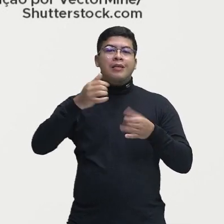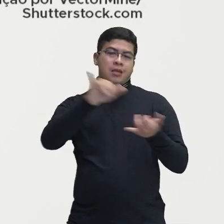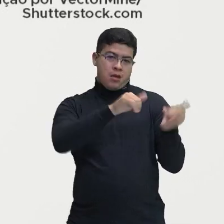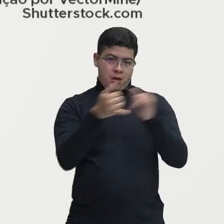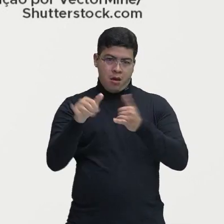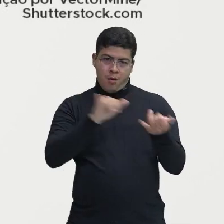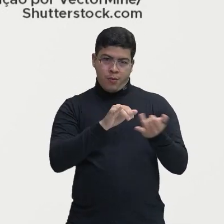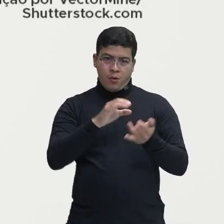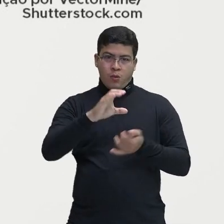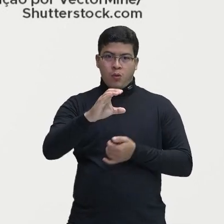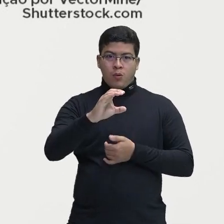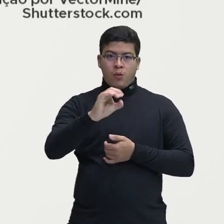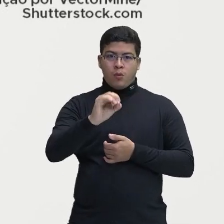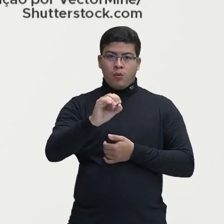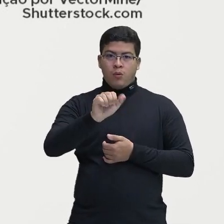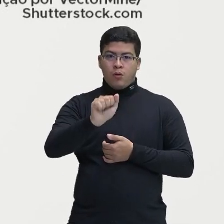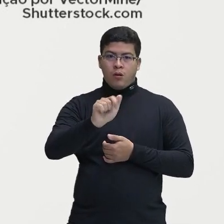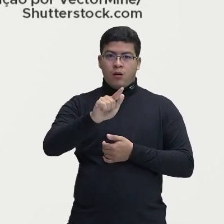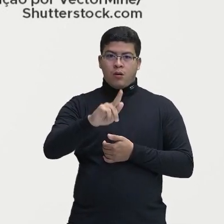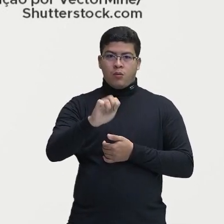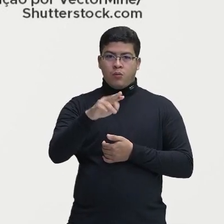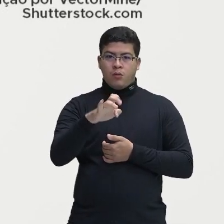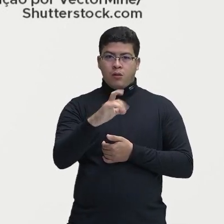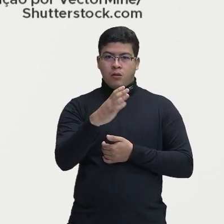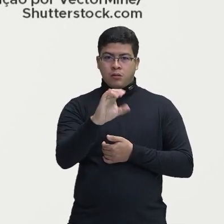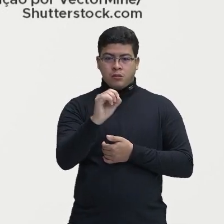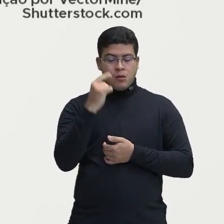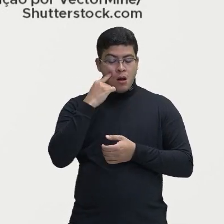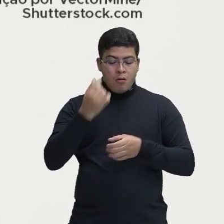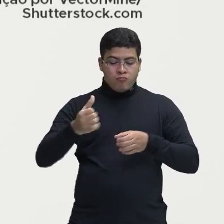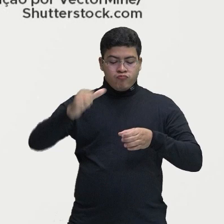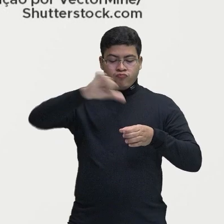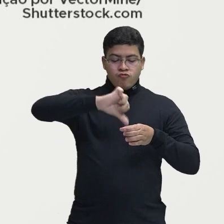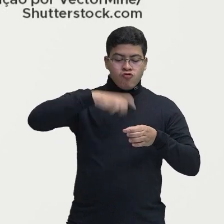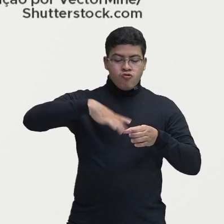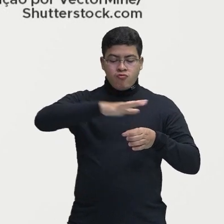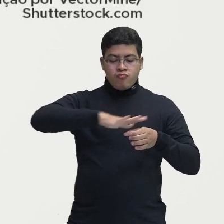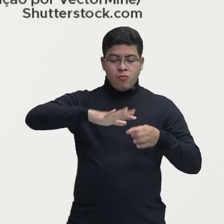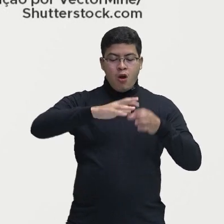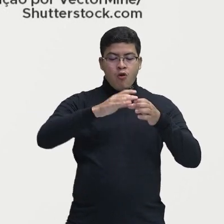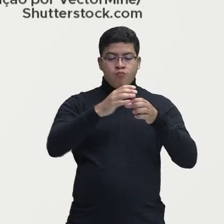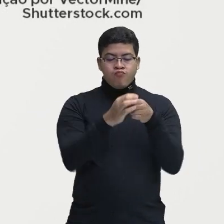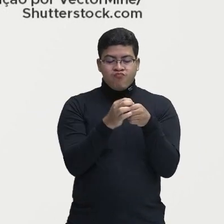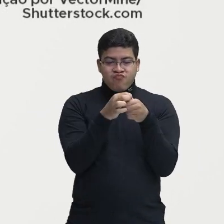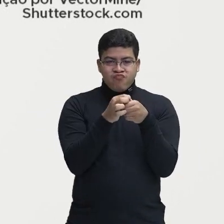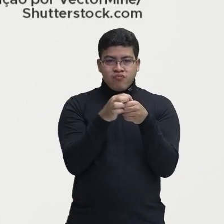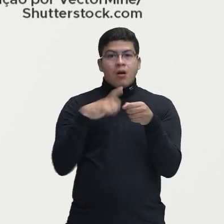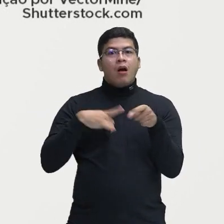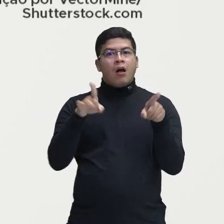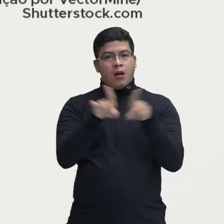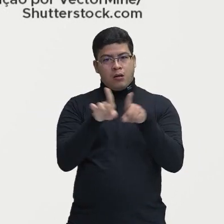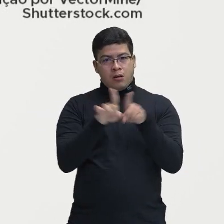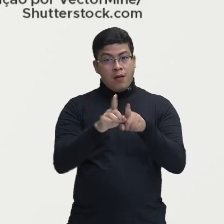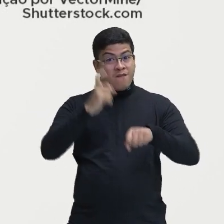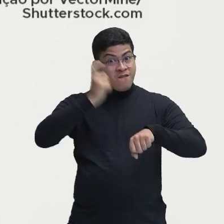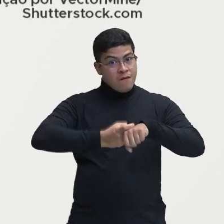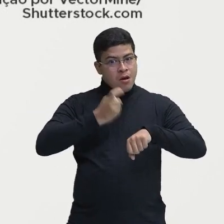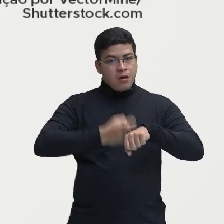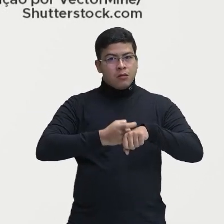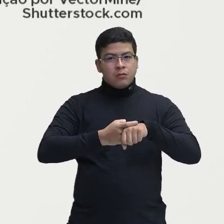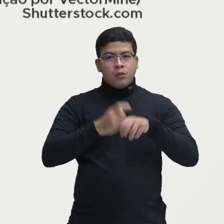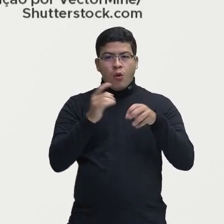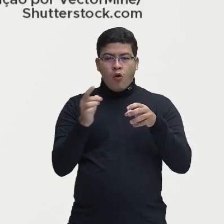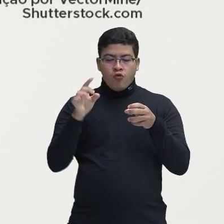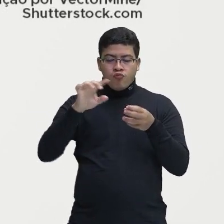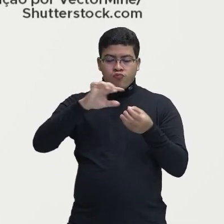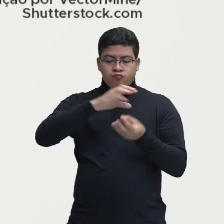tamanhos maiores para a próxima etapa. Então, a primeira é coagulação e floculação. Ela vai se unindo,